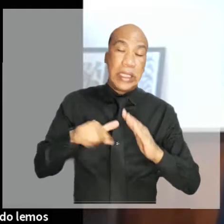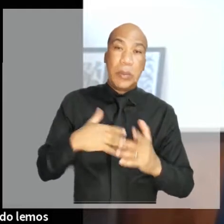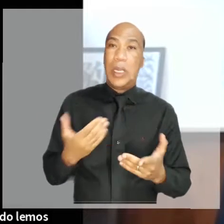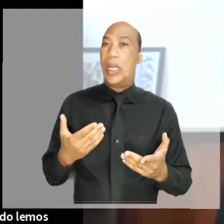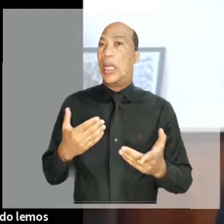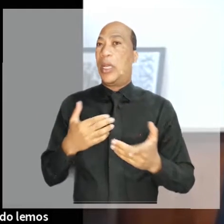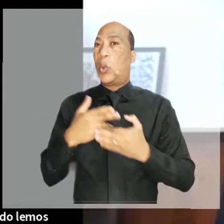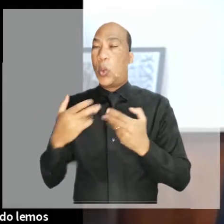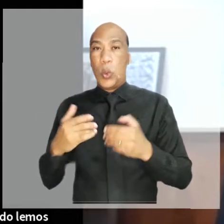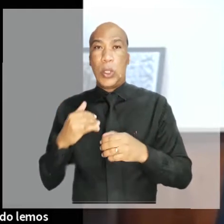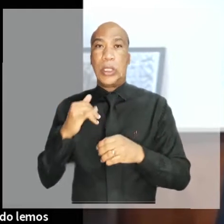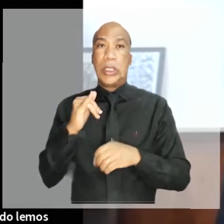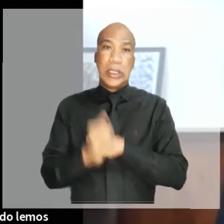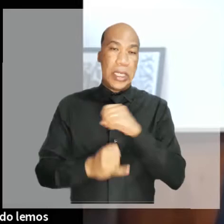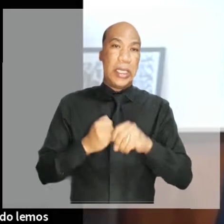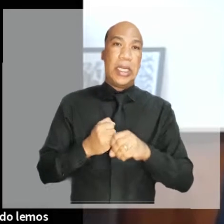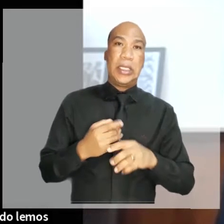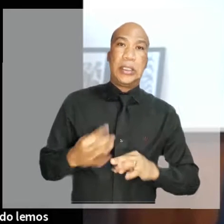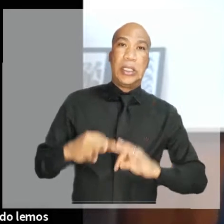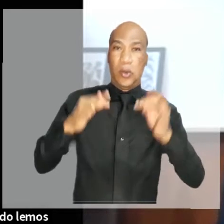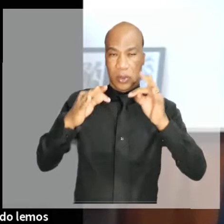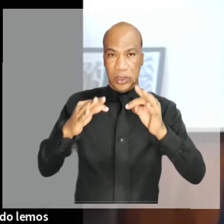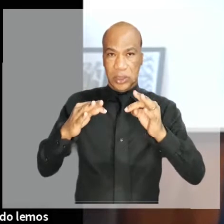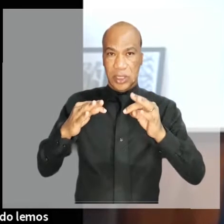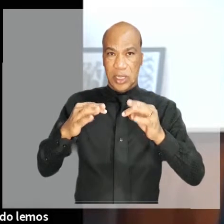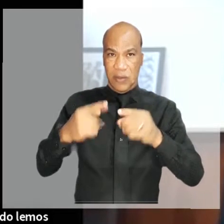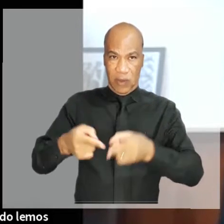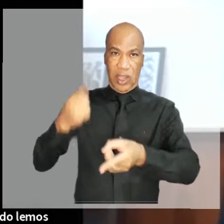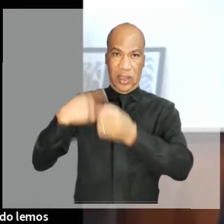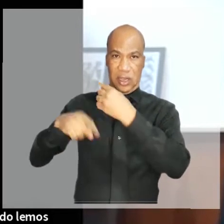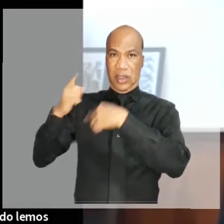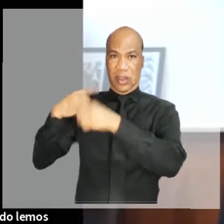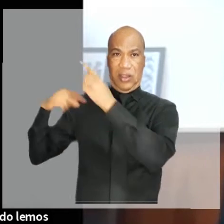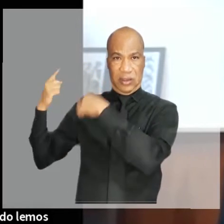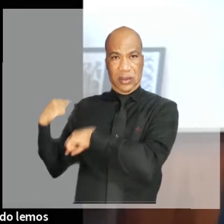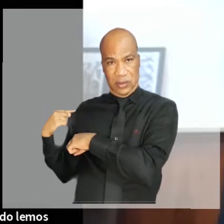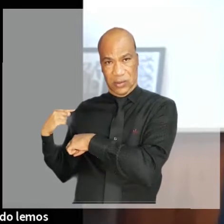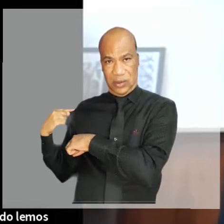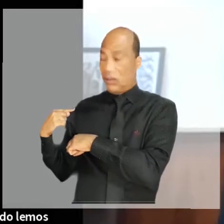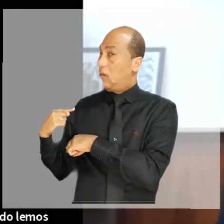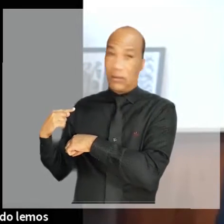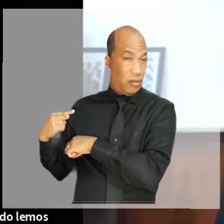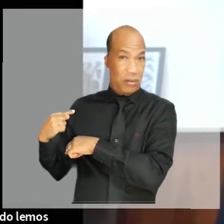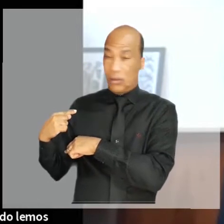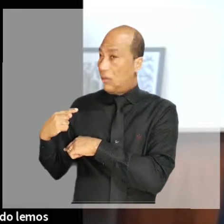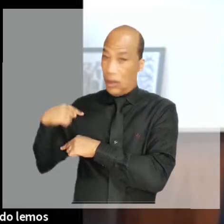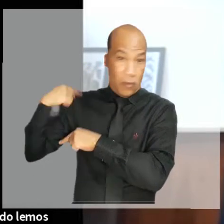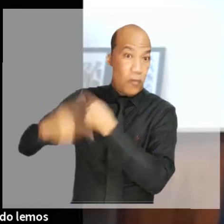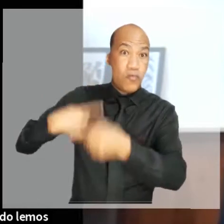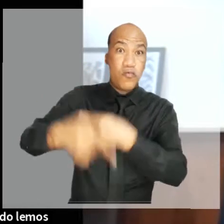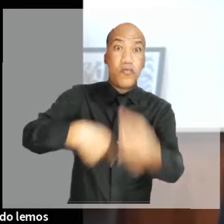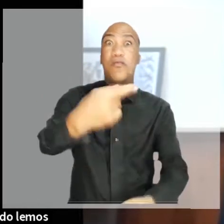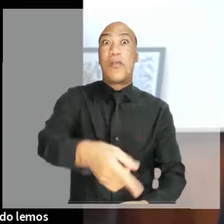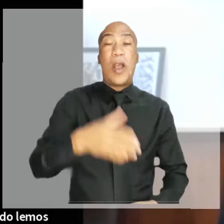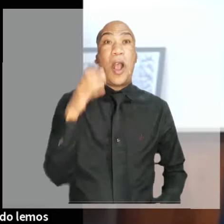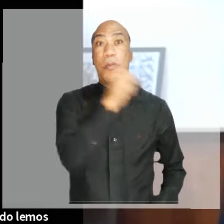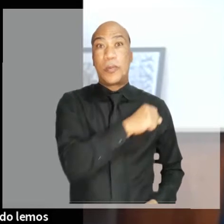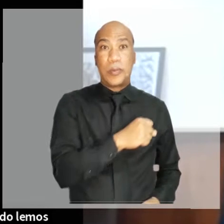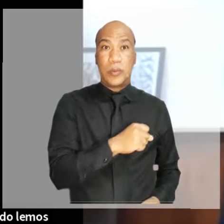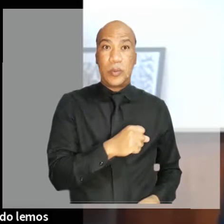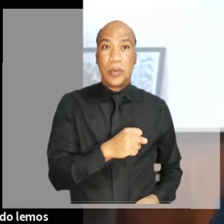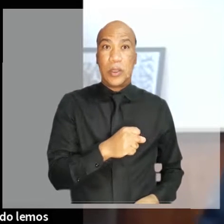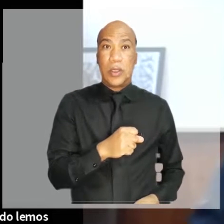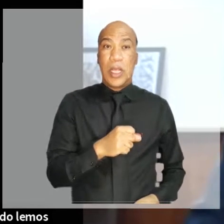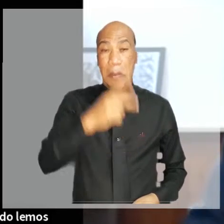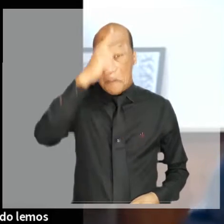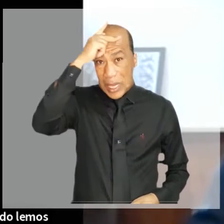brasileira, ele está cada vez mais exigindo serviços públicos digitais, e eu acho que cada vez mais